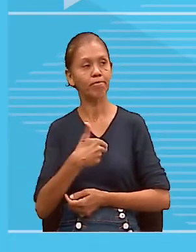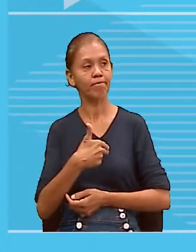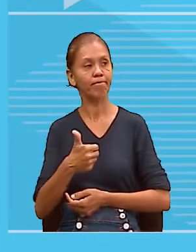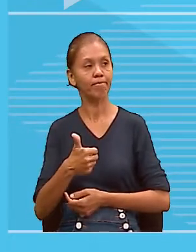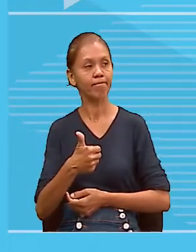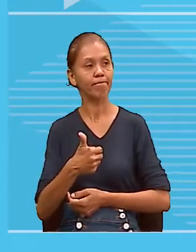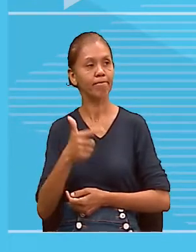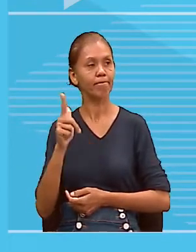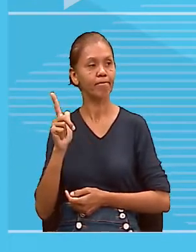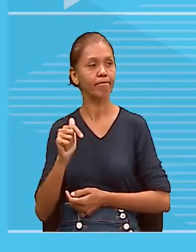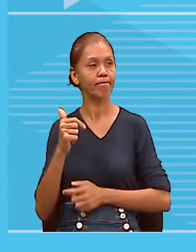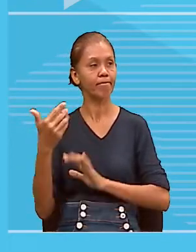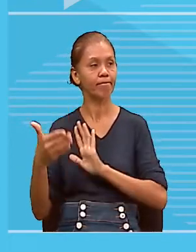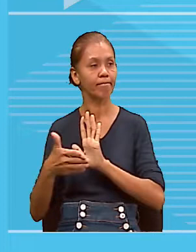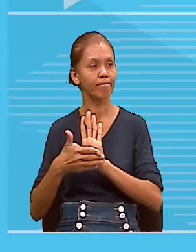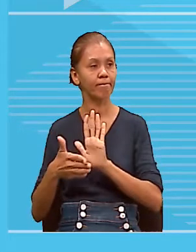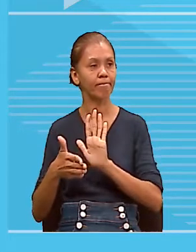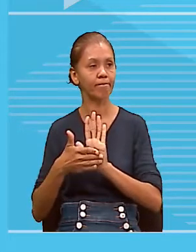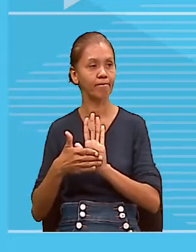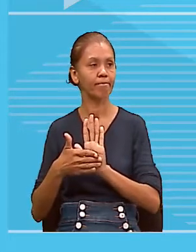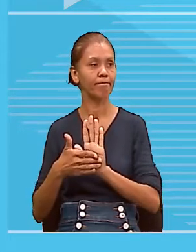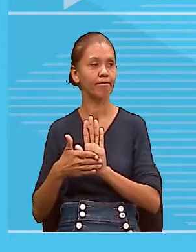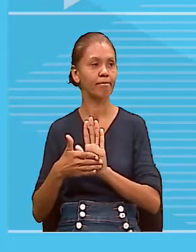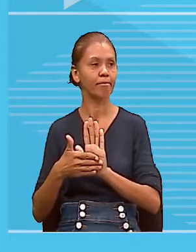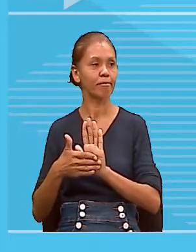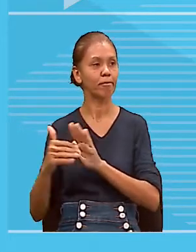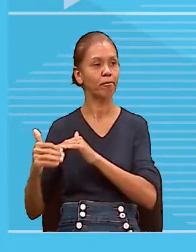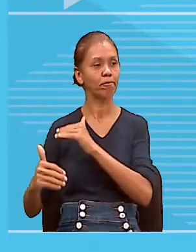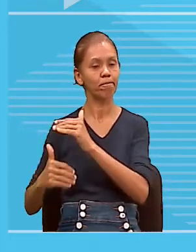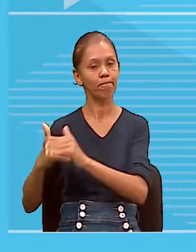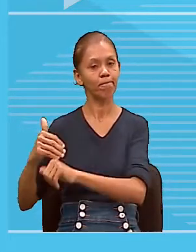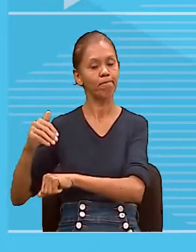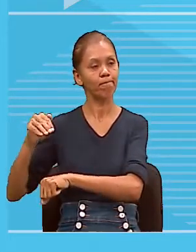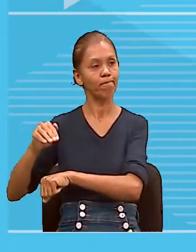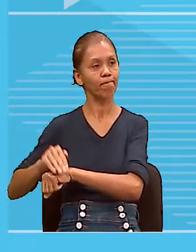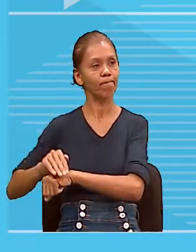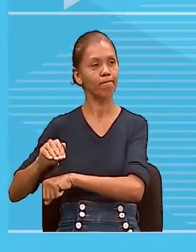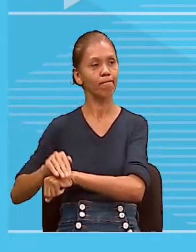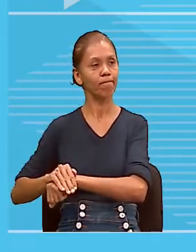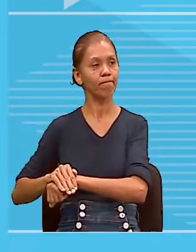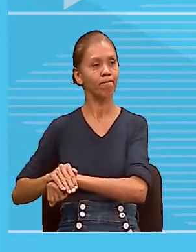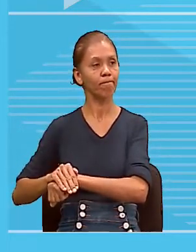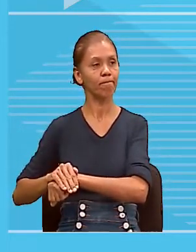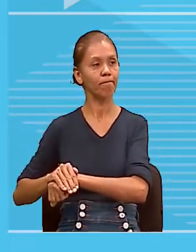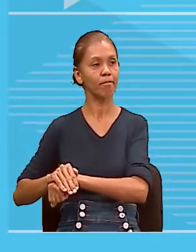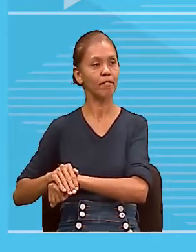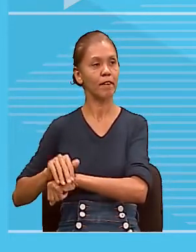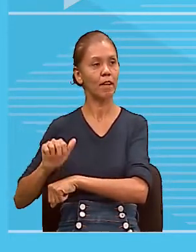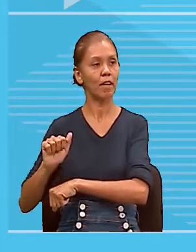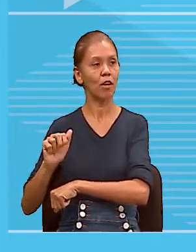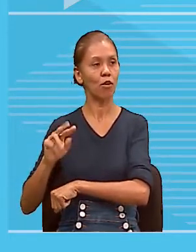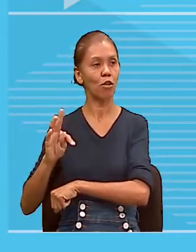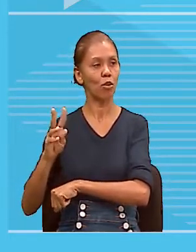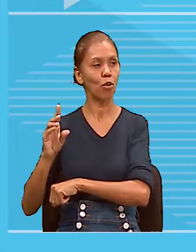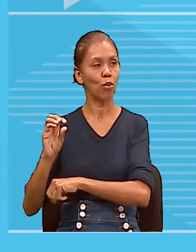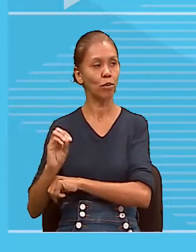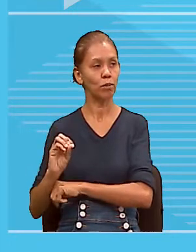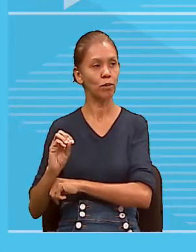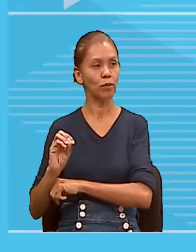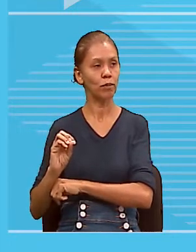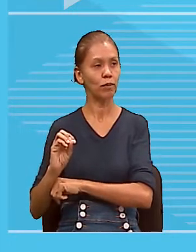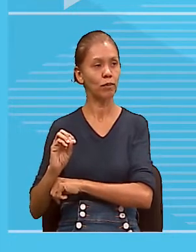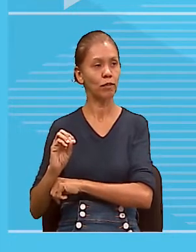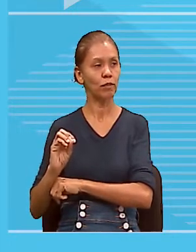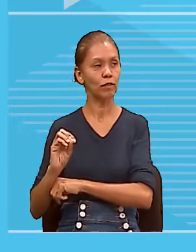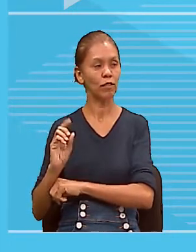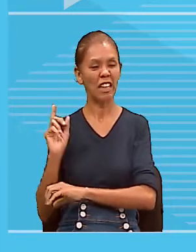é a proposta do Vargas era um desenvolvimento autônomo que a gente não precisasse muito dos